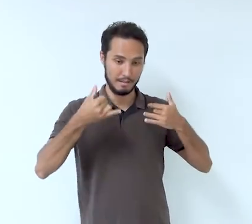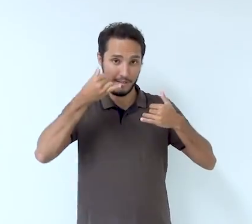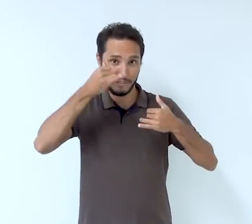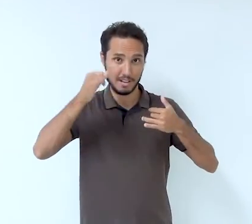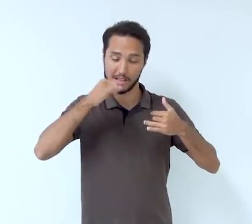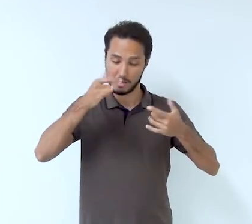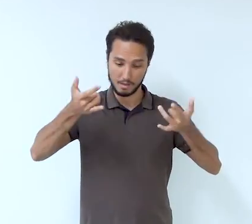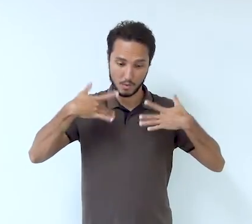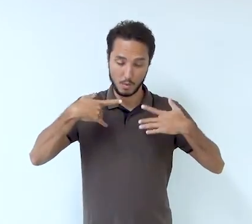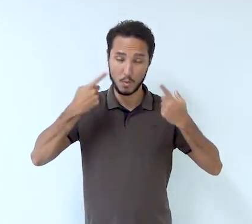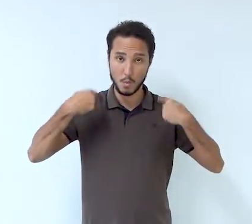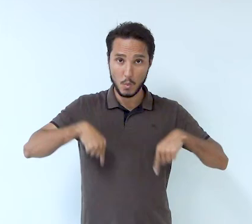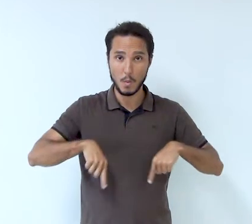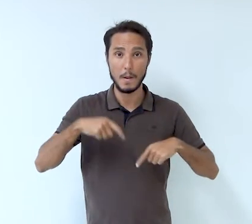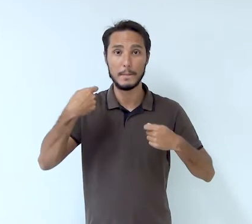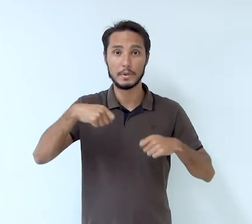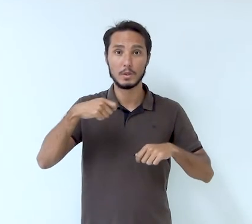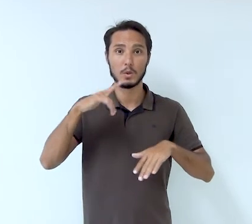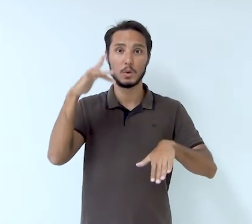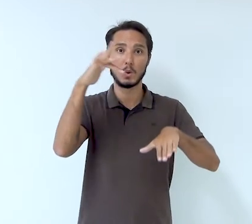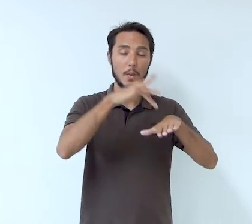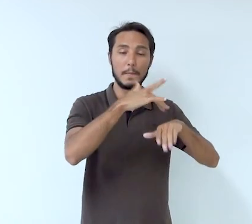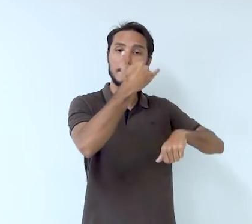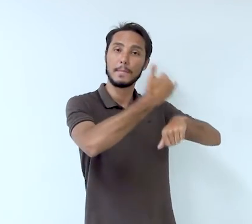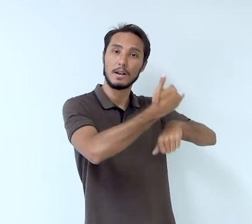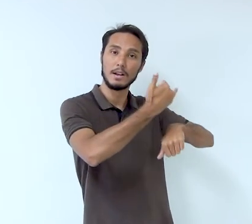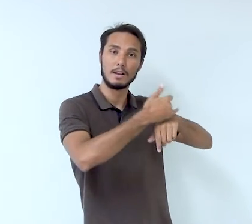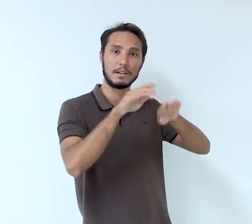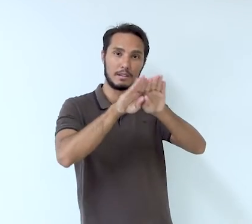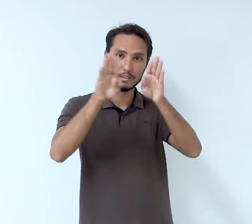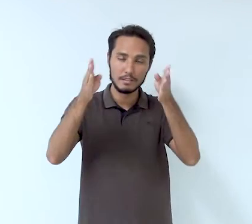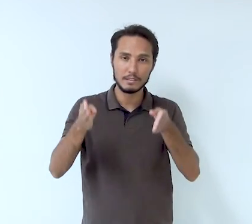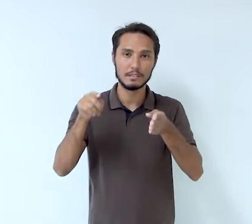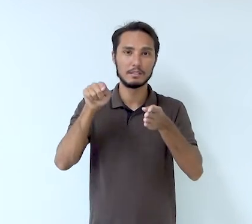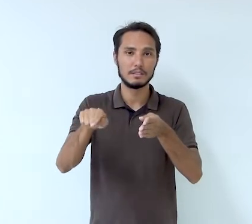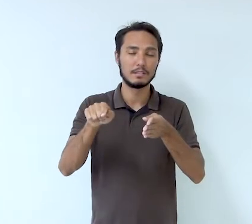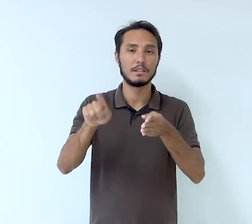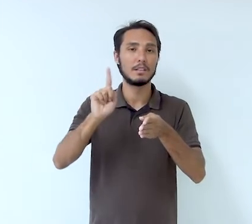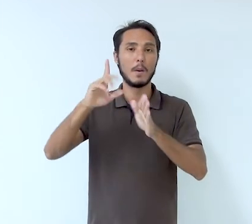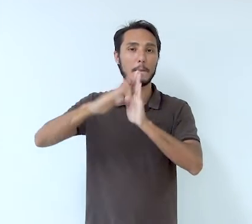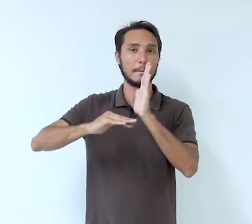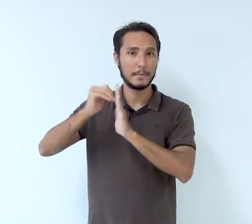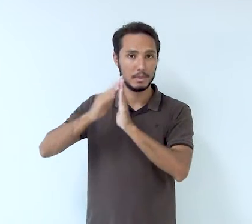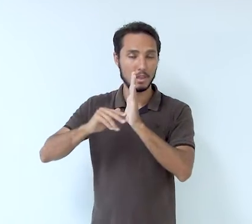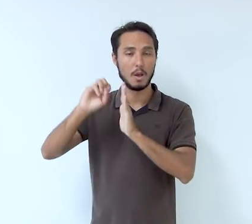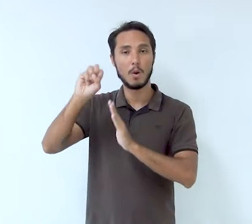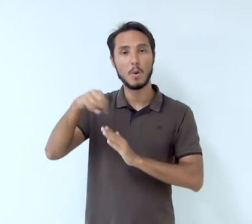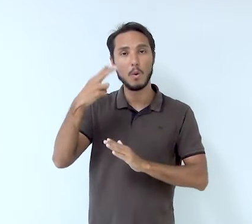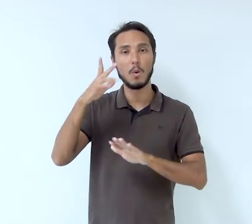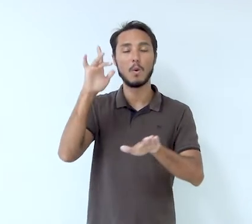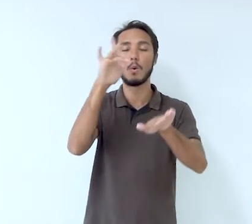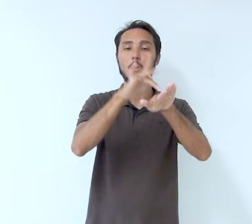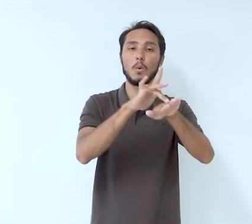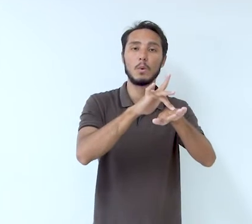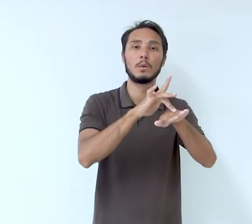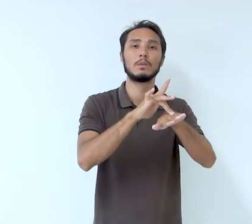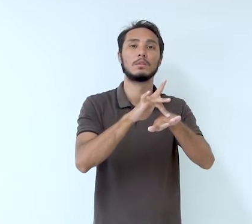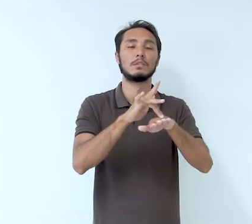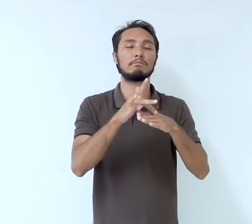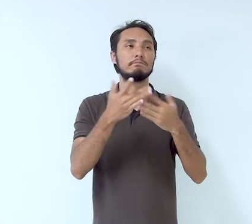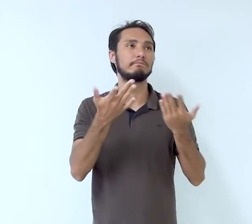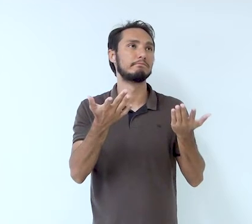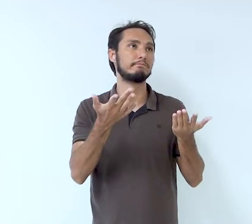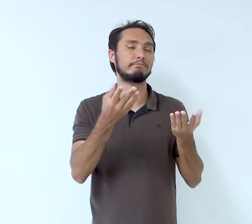deseletrizar o corpo, é recomendável tocar partes metálicas do gabinete, né, partes não pintadas, ou